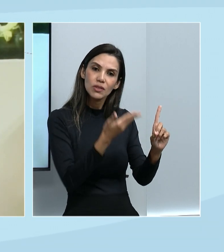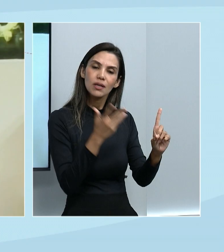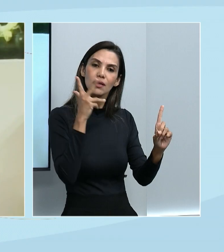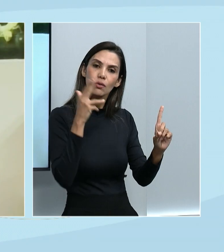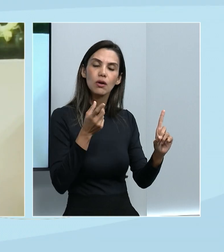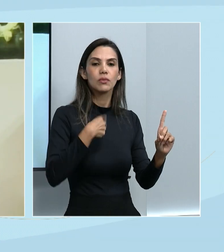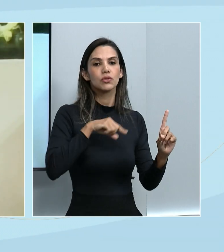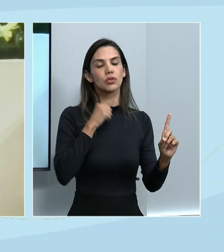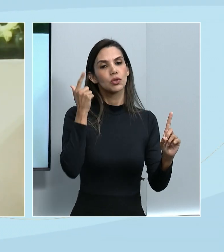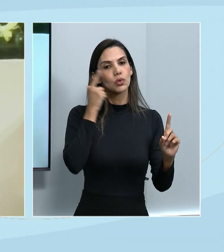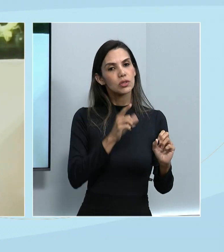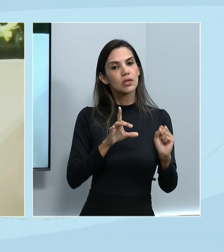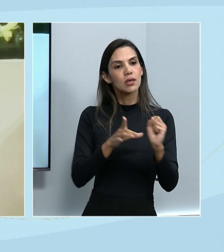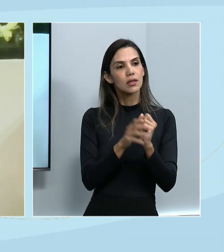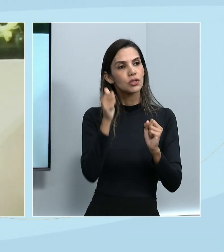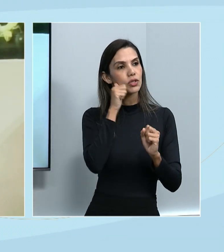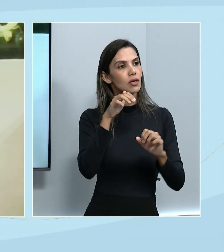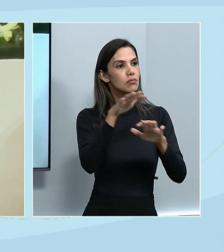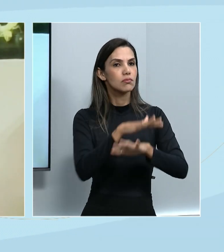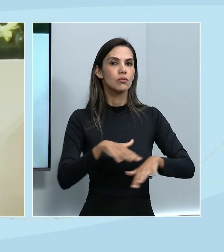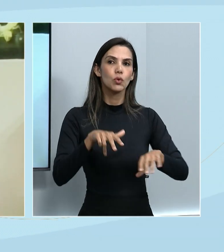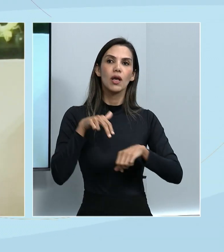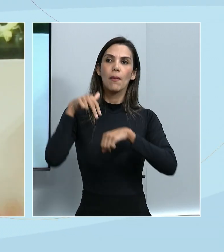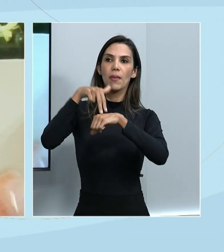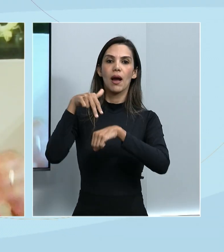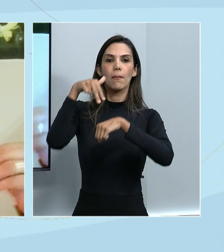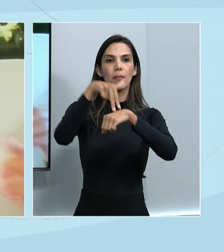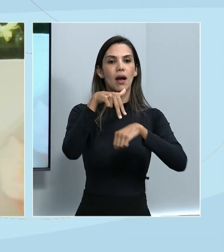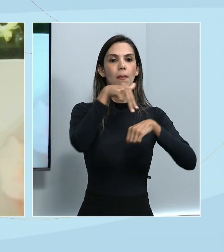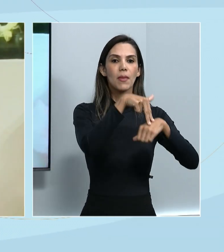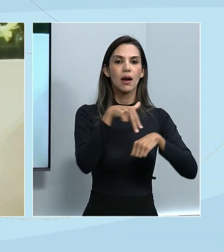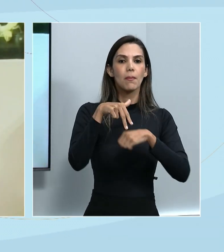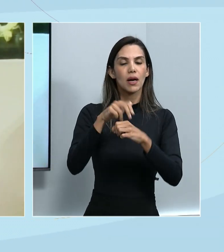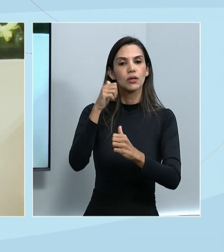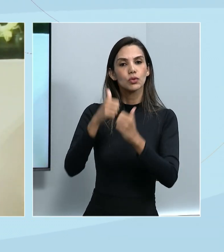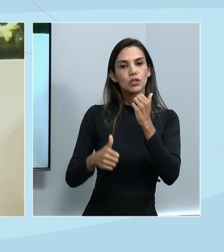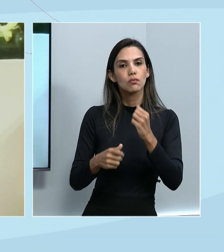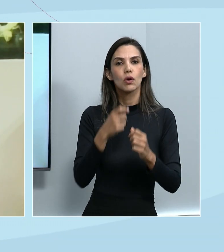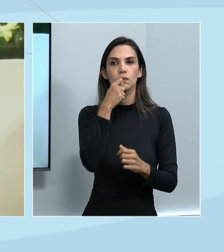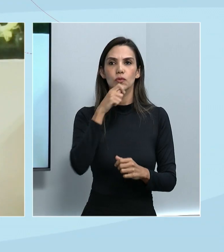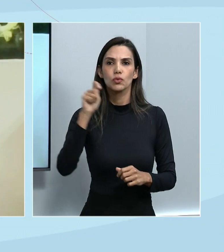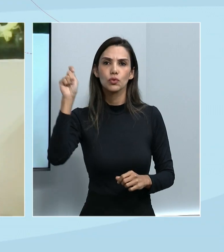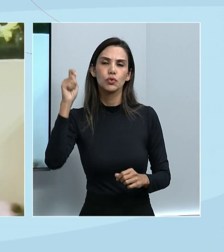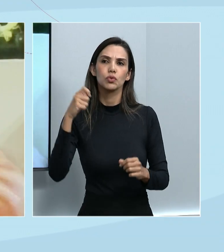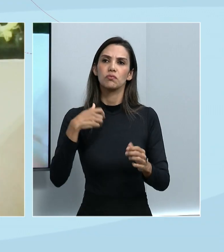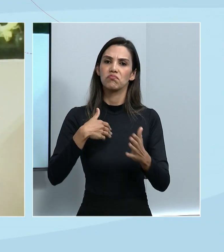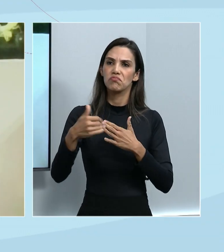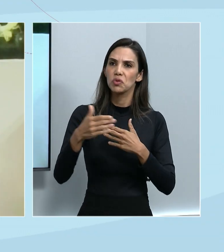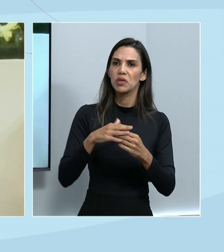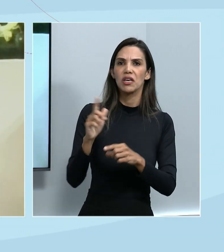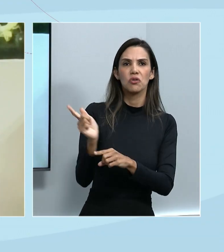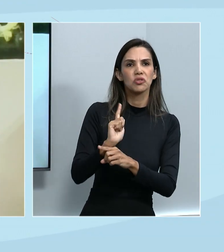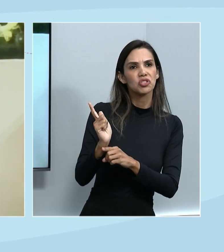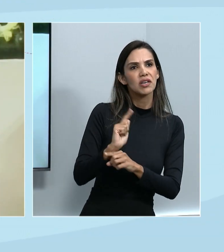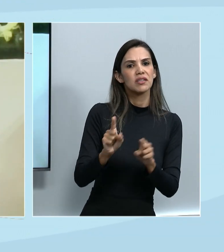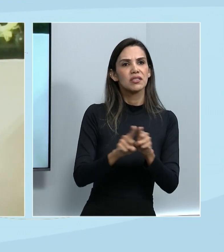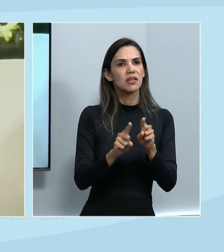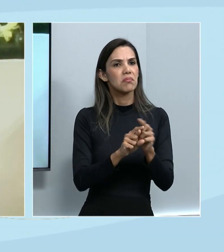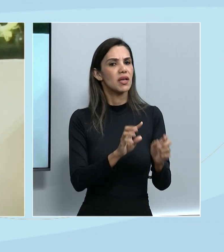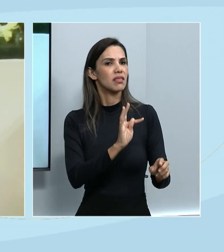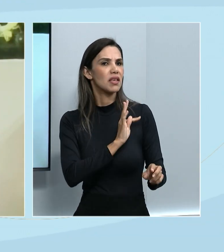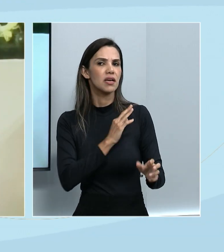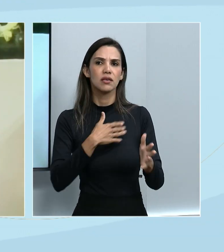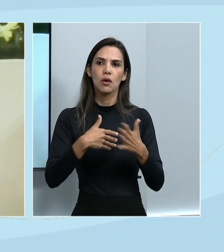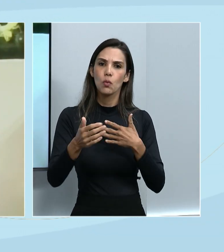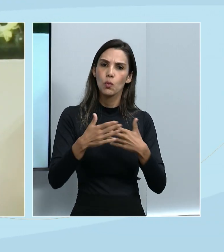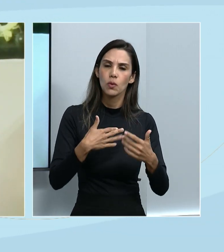cada vez mais o espaço da mulher na prática esportiva, na arbitragem, na direção, como treinadora, onde quer que